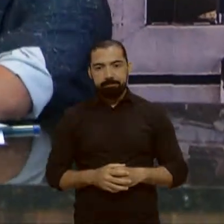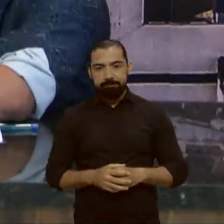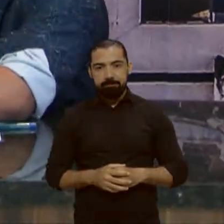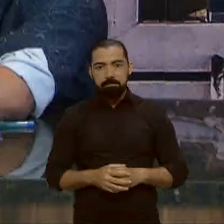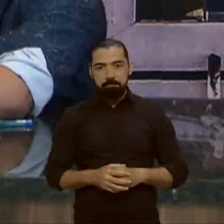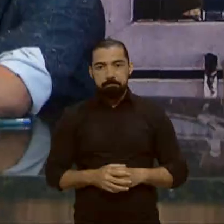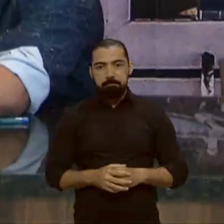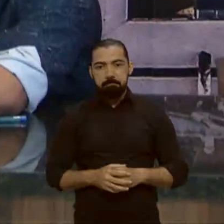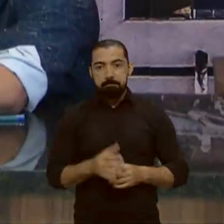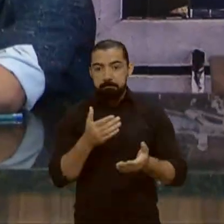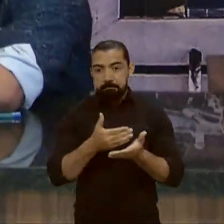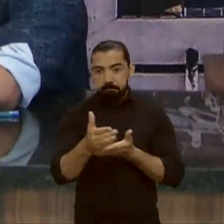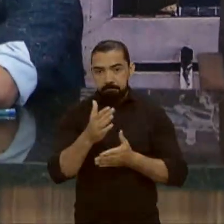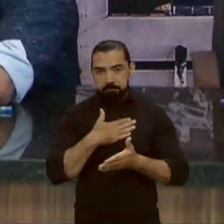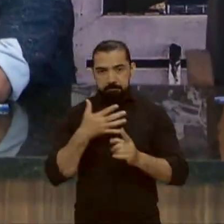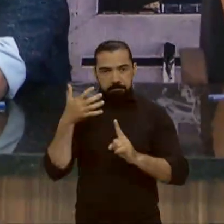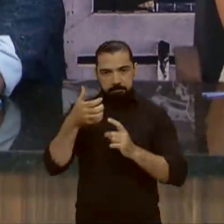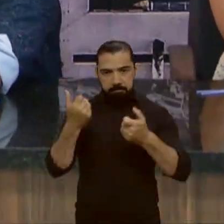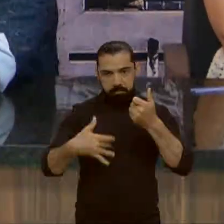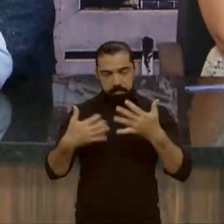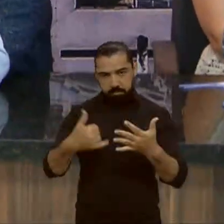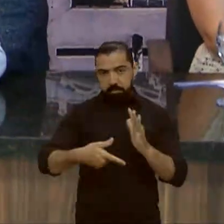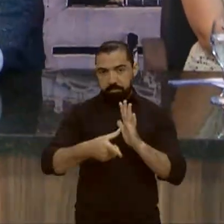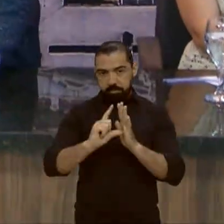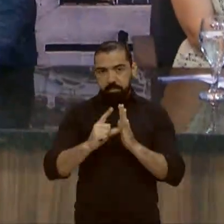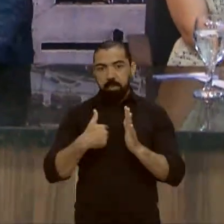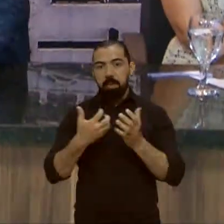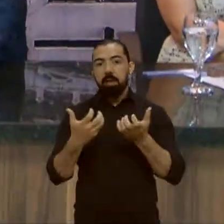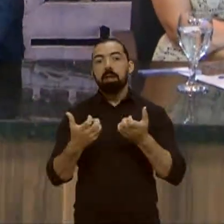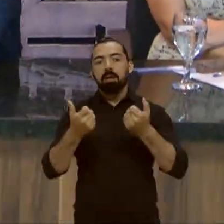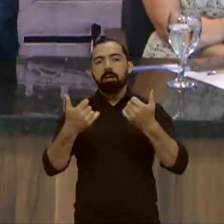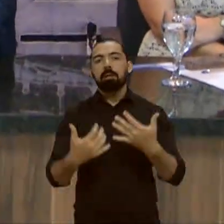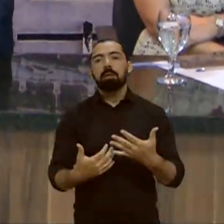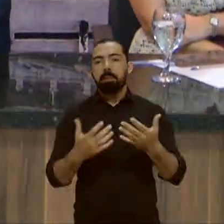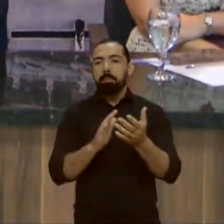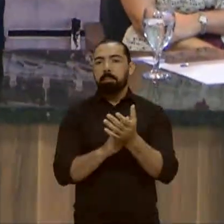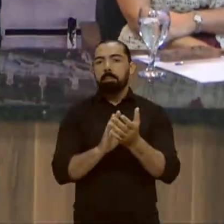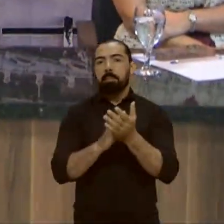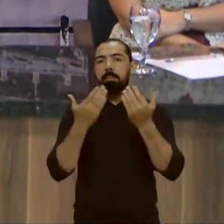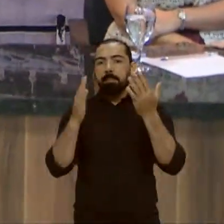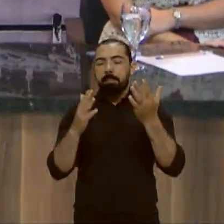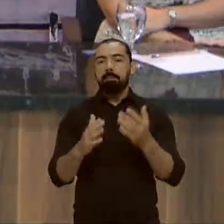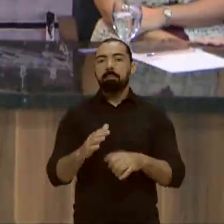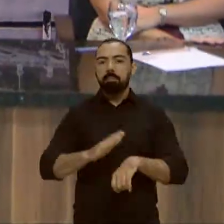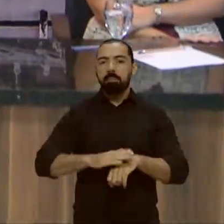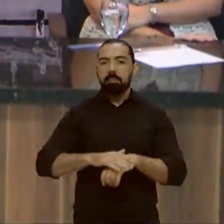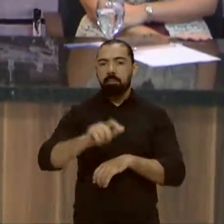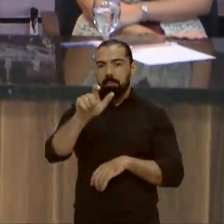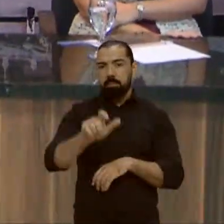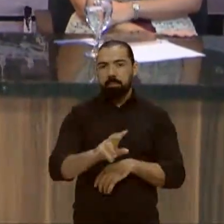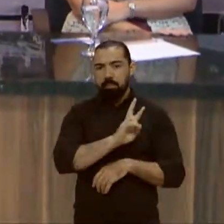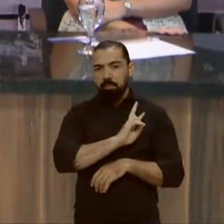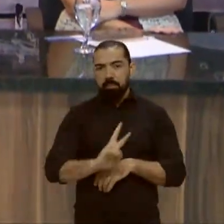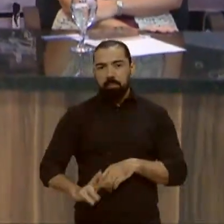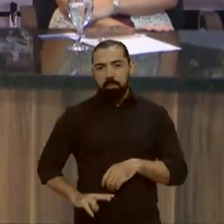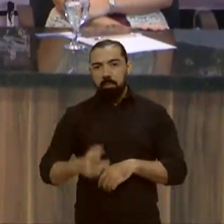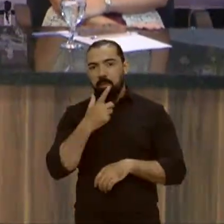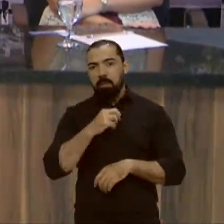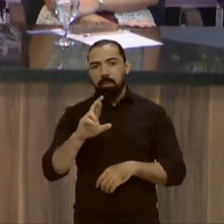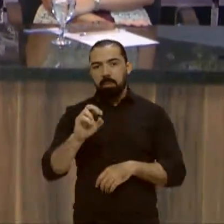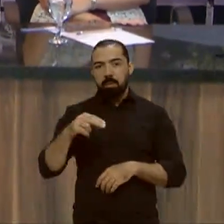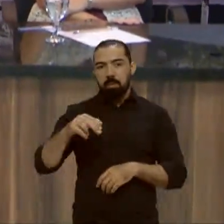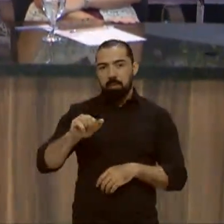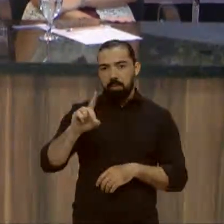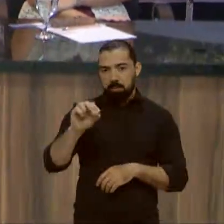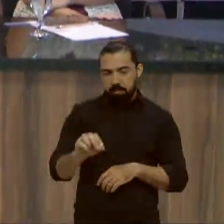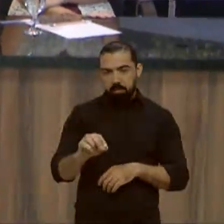Antes de iniciar as minhas considerações iniciais, eu gostaria de parabenizar a iniciativa do vereador Ronaldo Martins, de